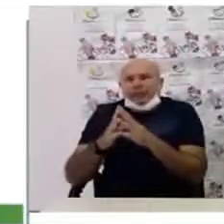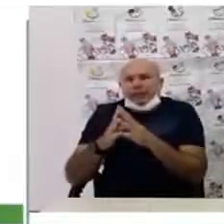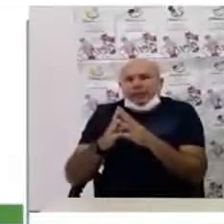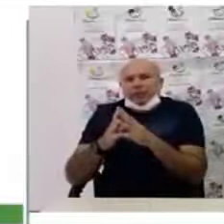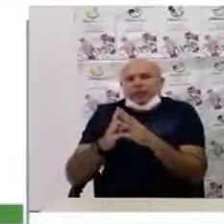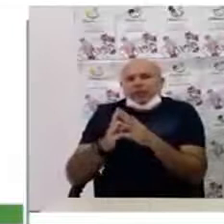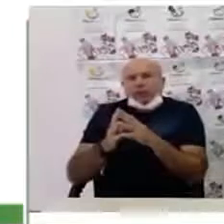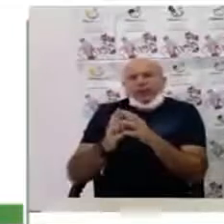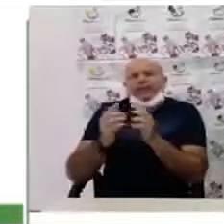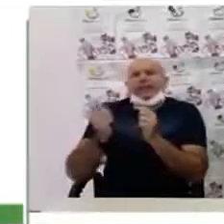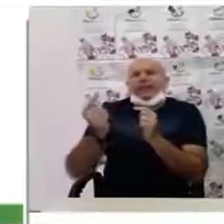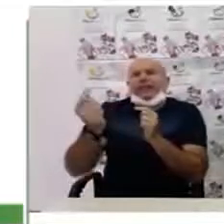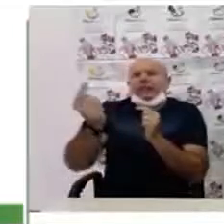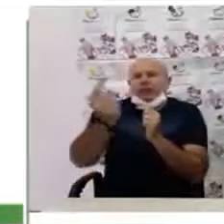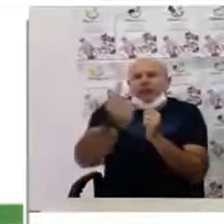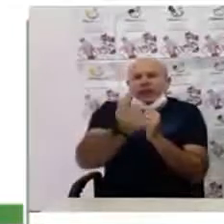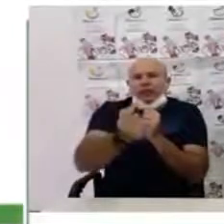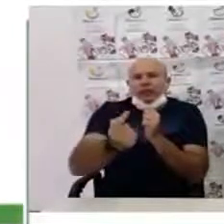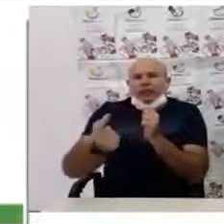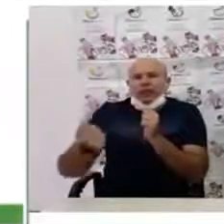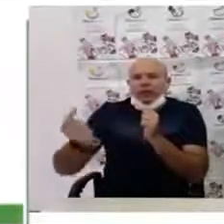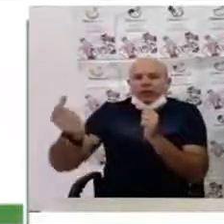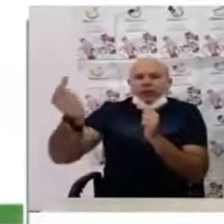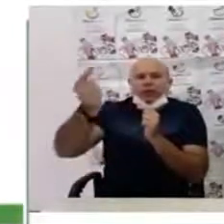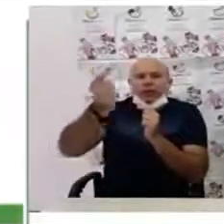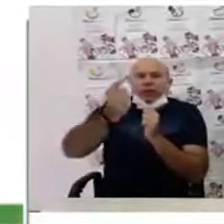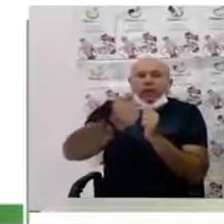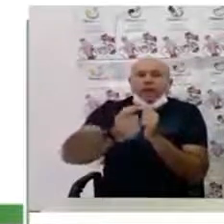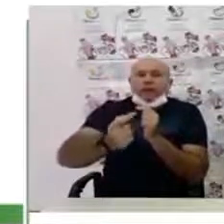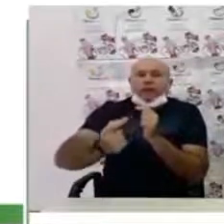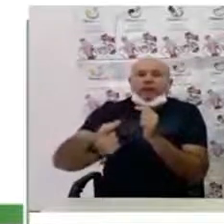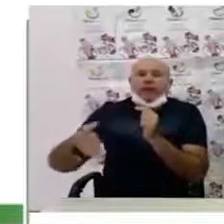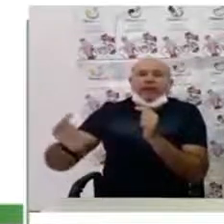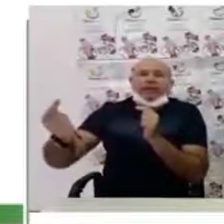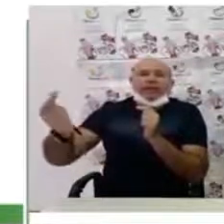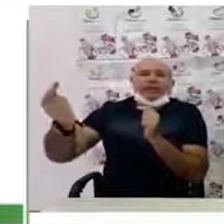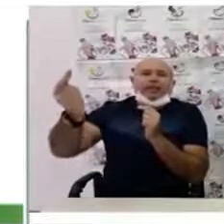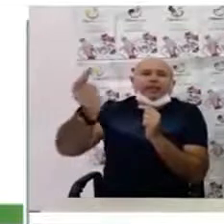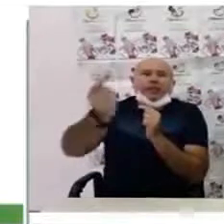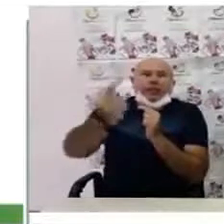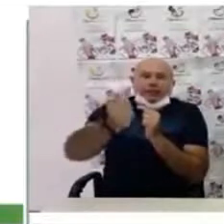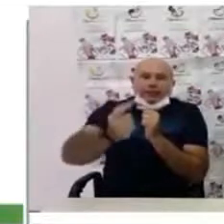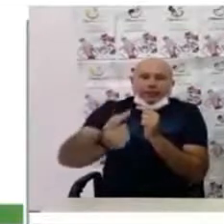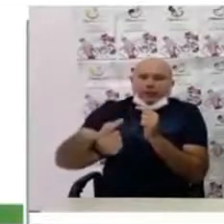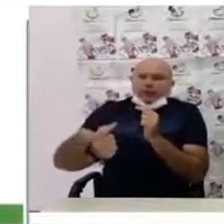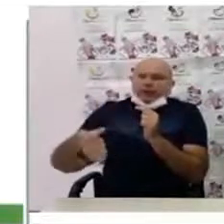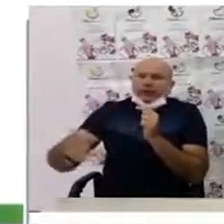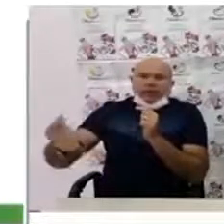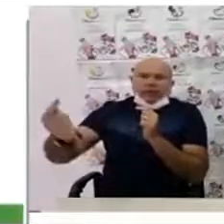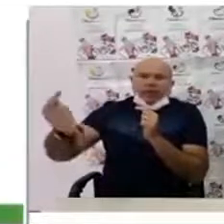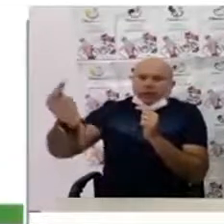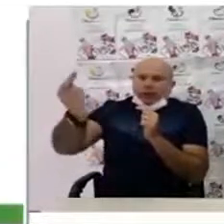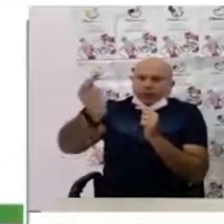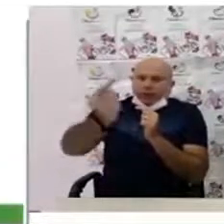explica no seu modelo por que esse elétron que está em movimento ao redor do núcleo não está perdendo energia? Ou seja,